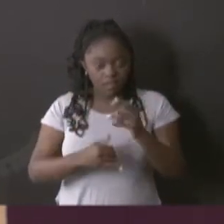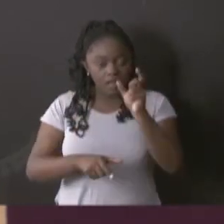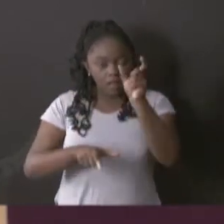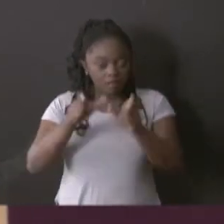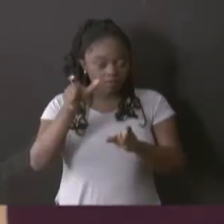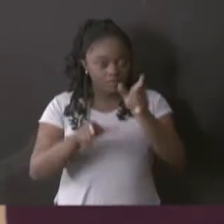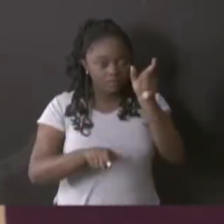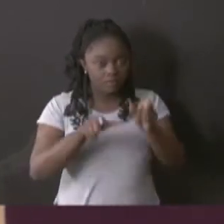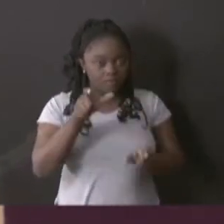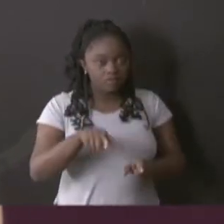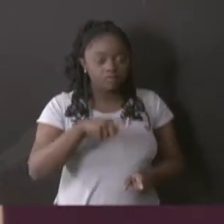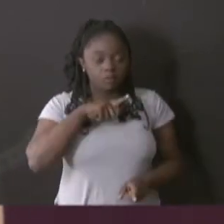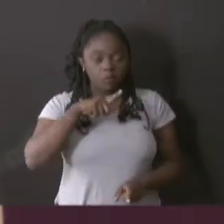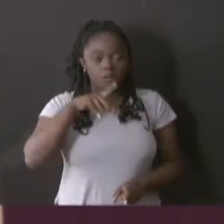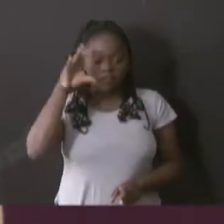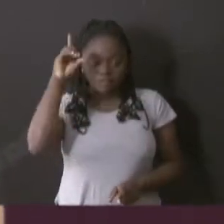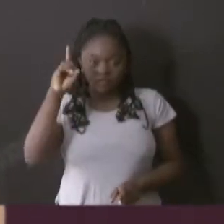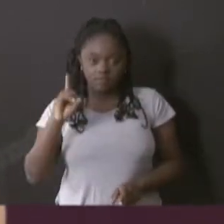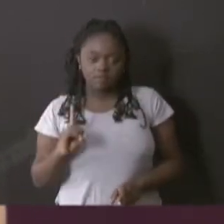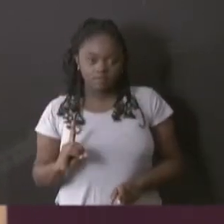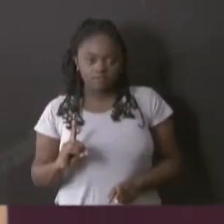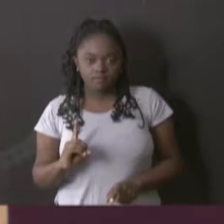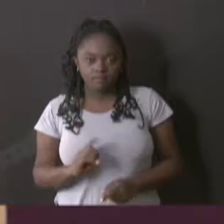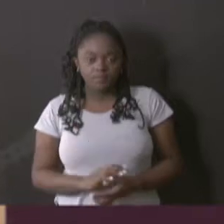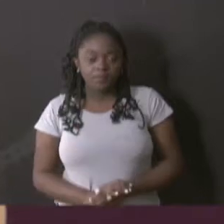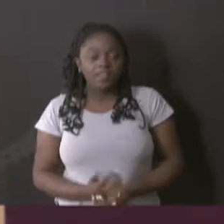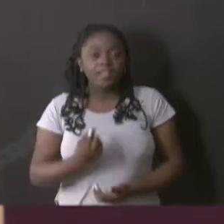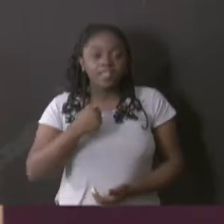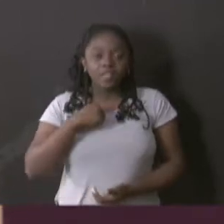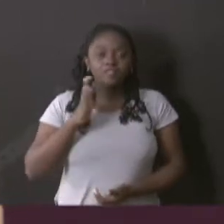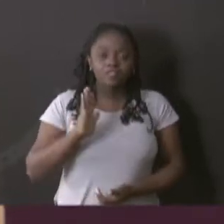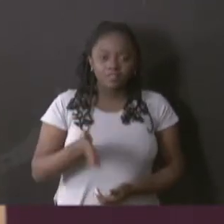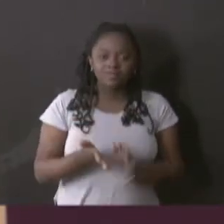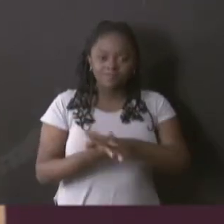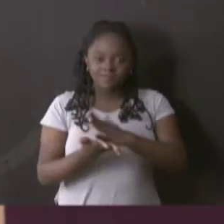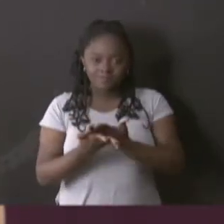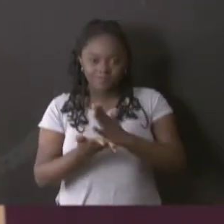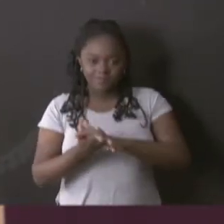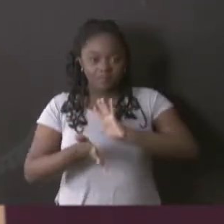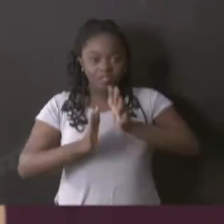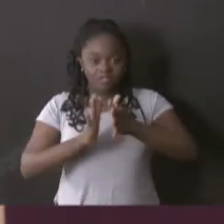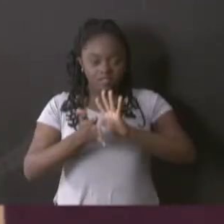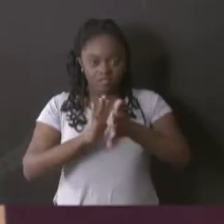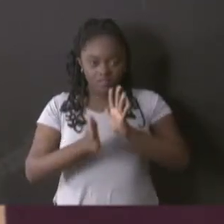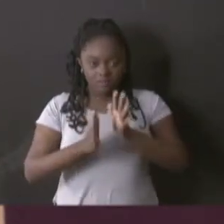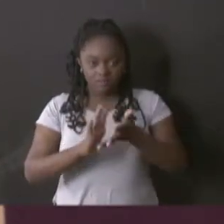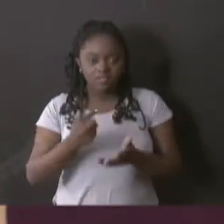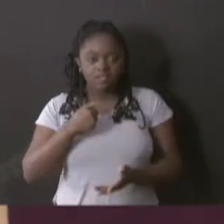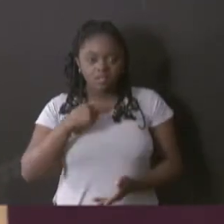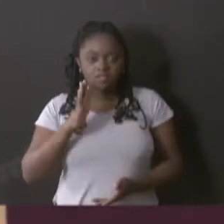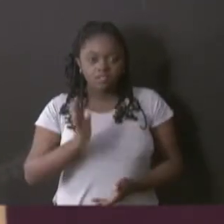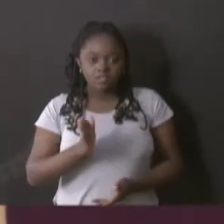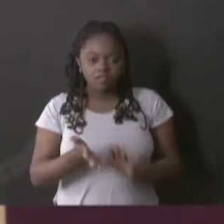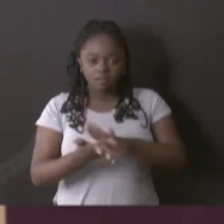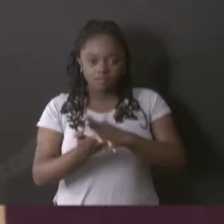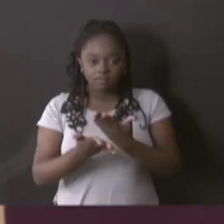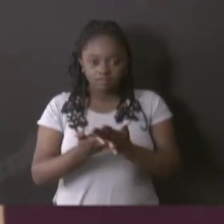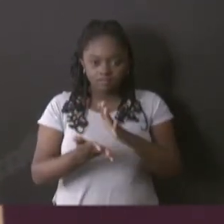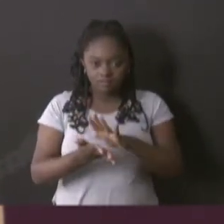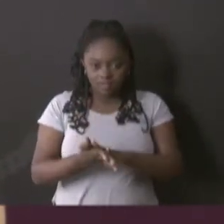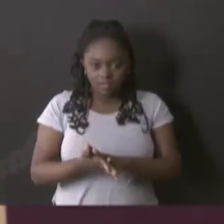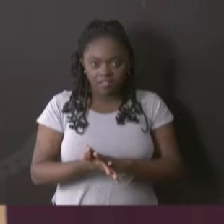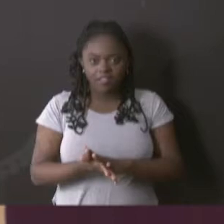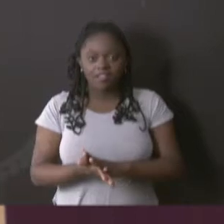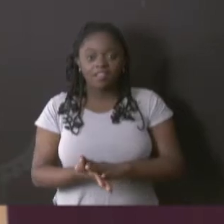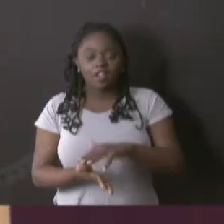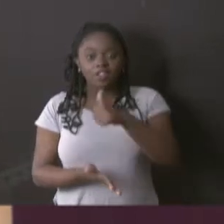pessoas que têm alguma deficiência. E como eu já era intérprete de Libras, eu sou intérprete de Libras há 18 anos. Ah,